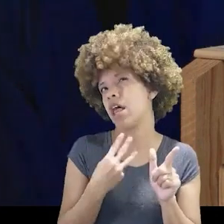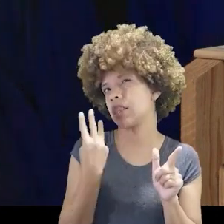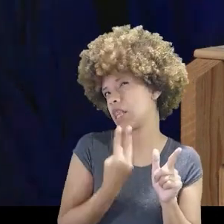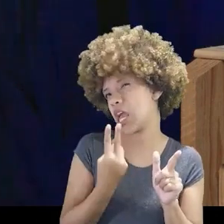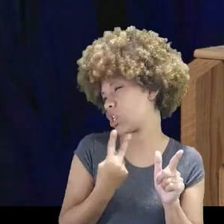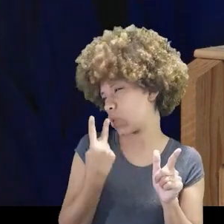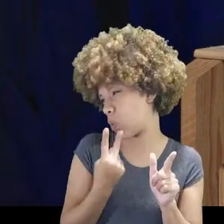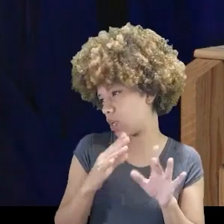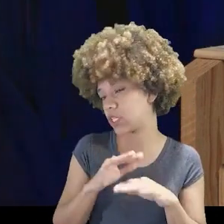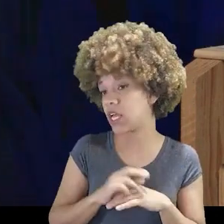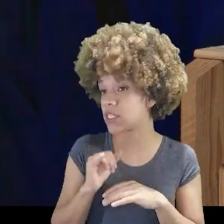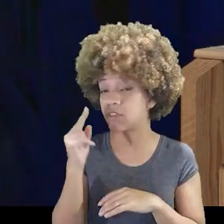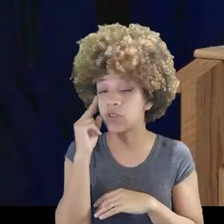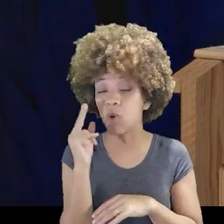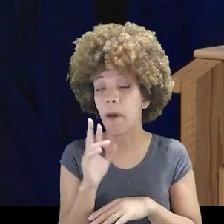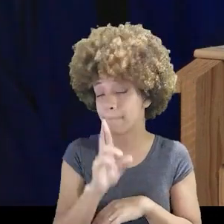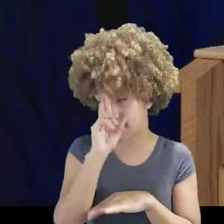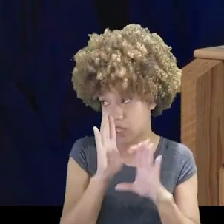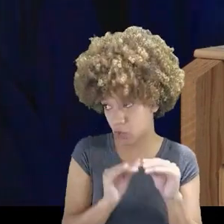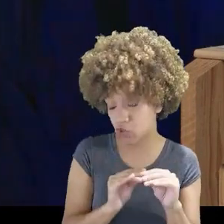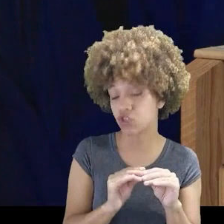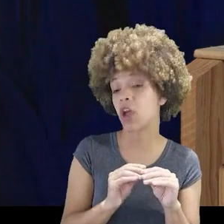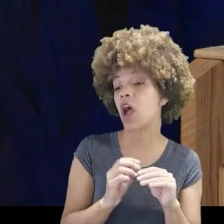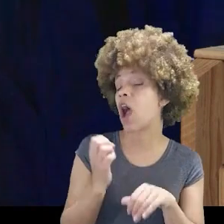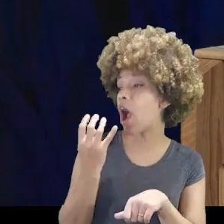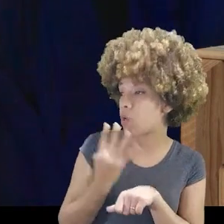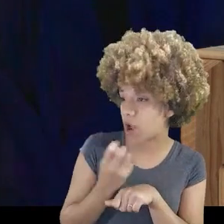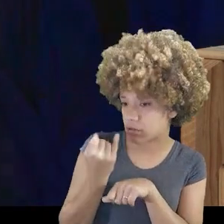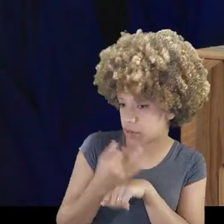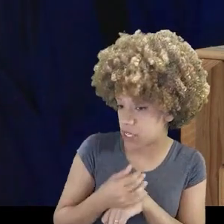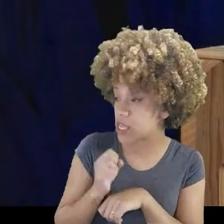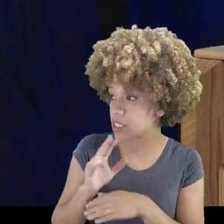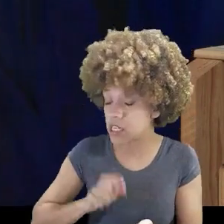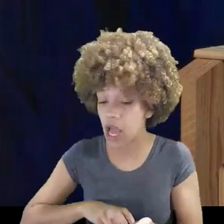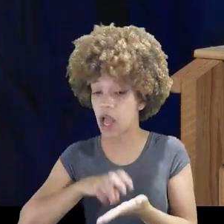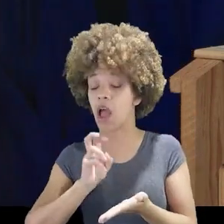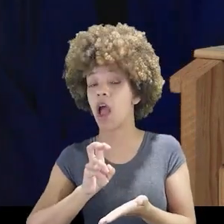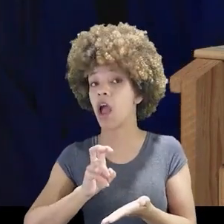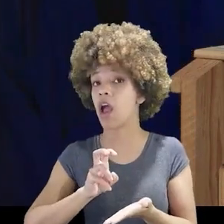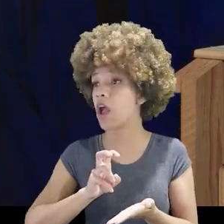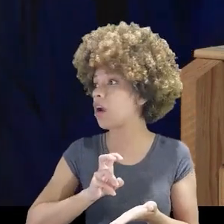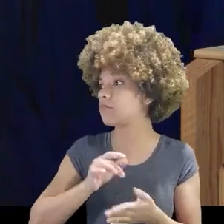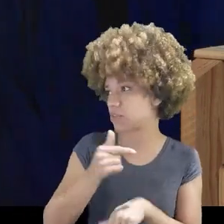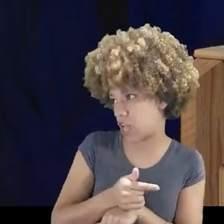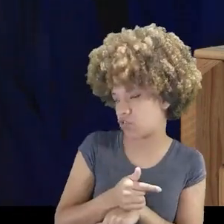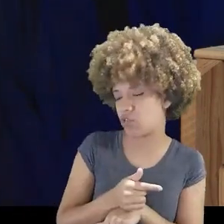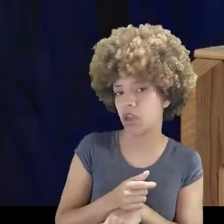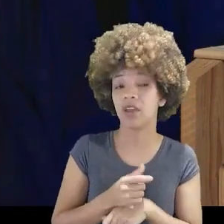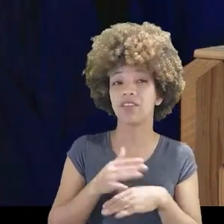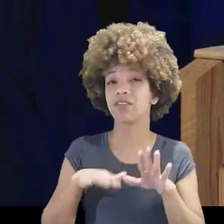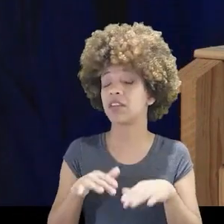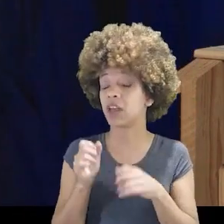duas horas se você sonhar meia-noite se você Sonhasse quatro da manhã acordar cedo você lembra então tem gente que acorda